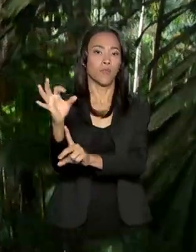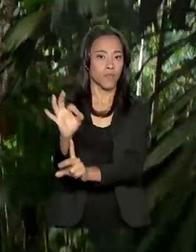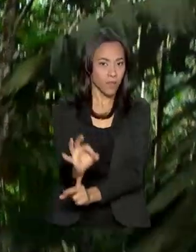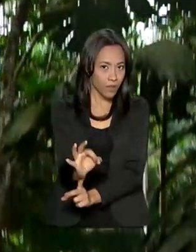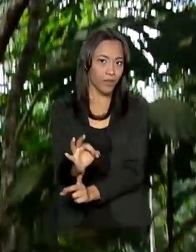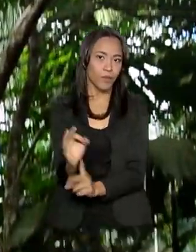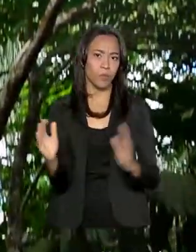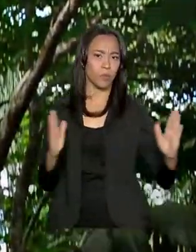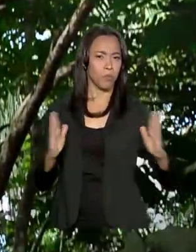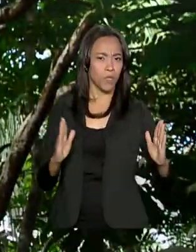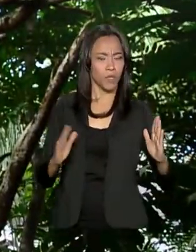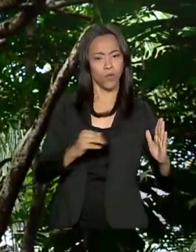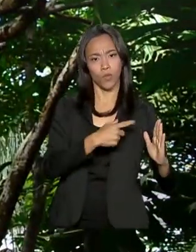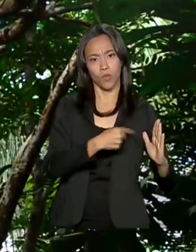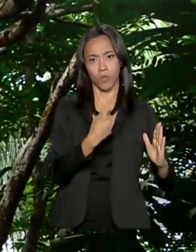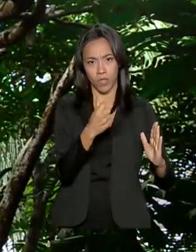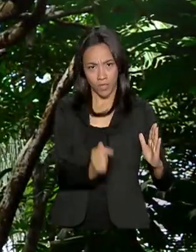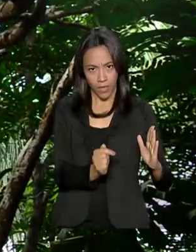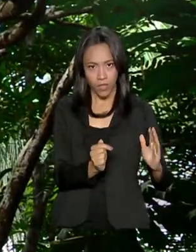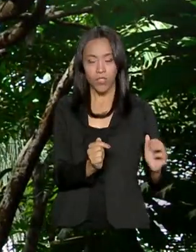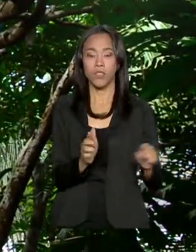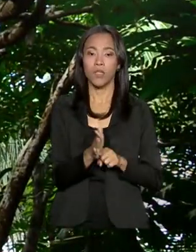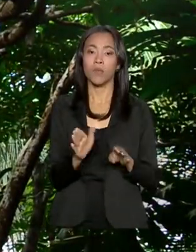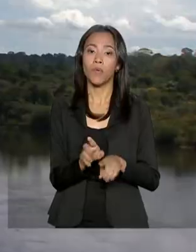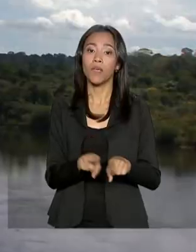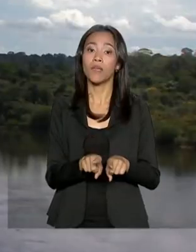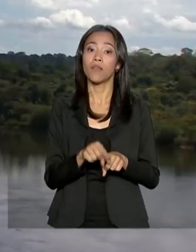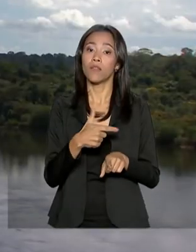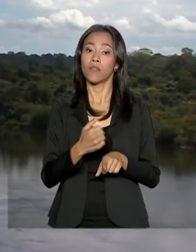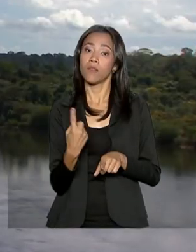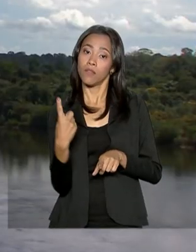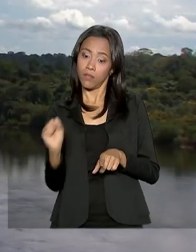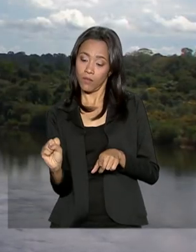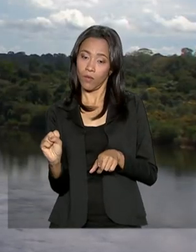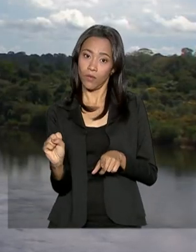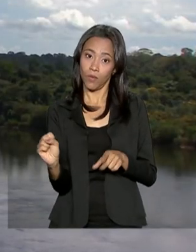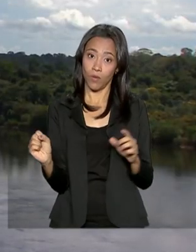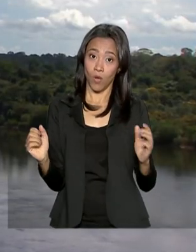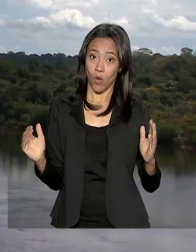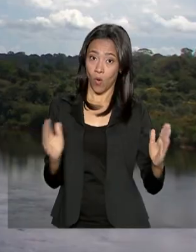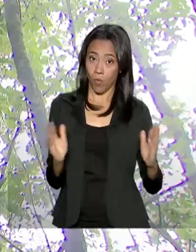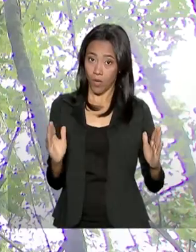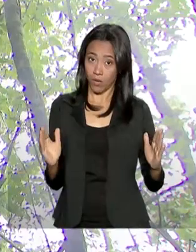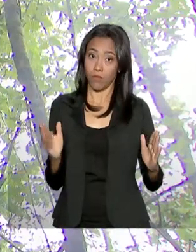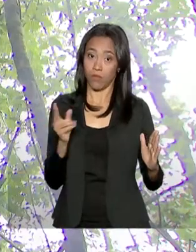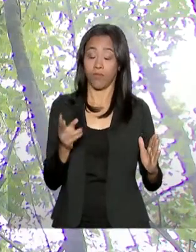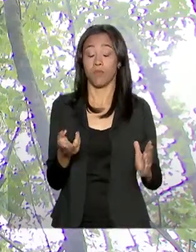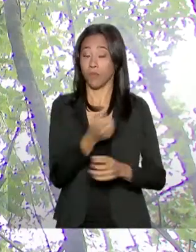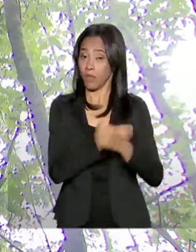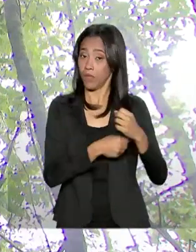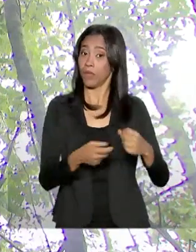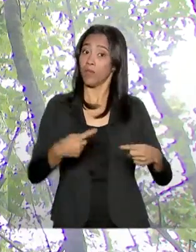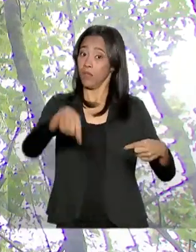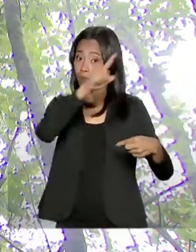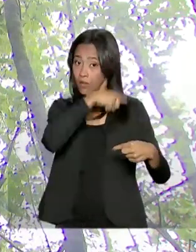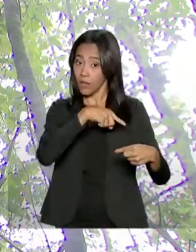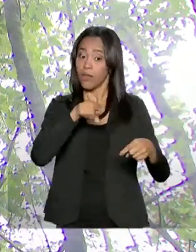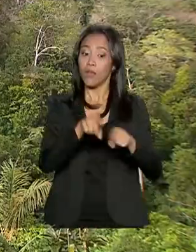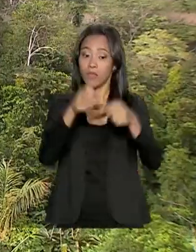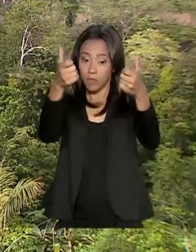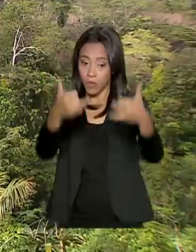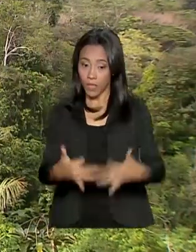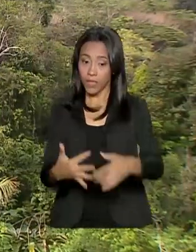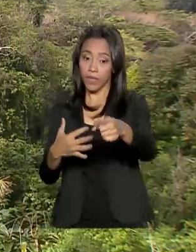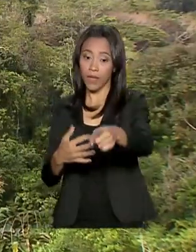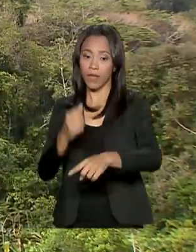9,3% entre 2017 e 2018 em relação ao período anterior. E indicam ainda que a taxa